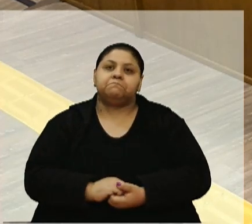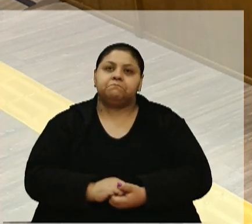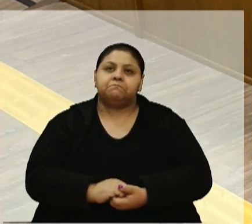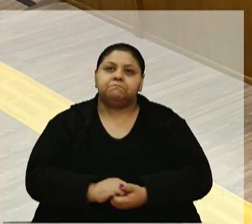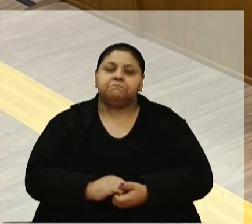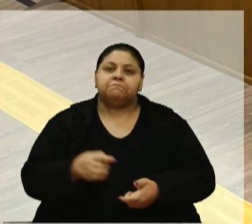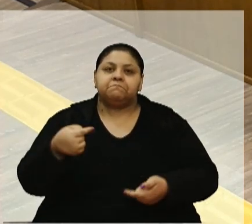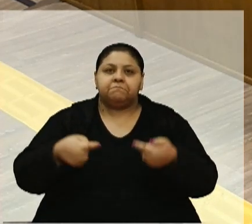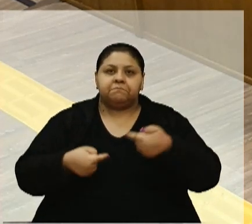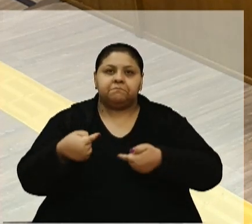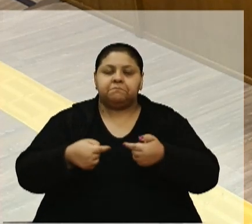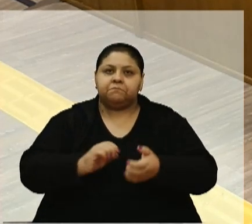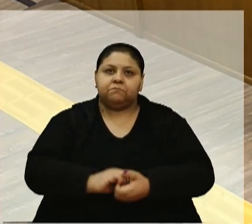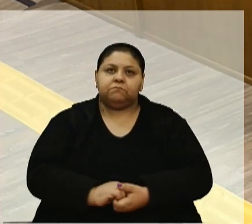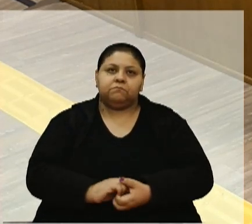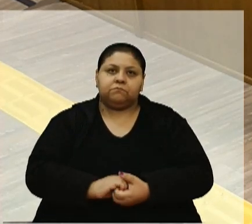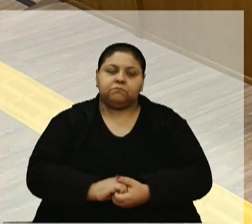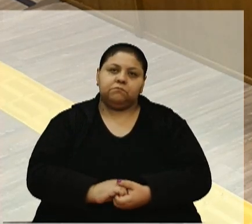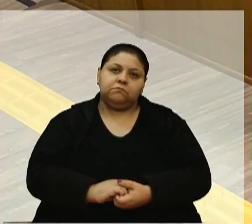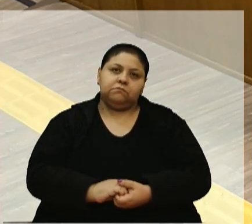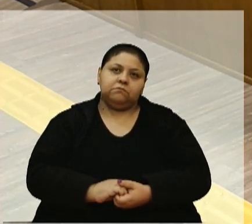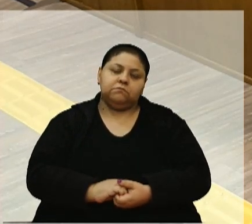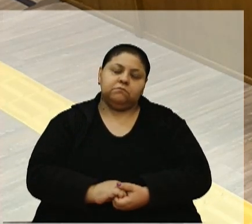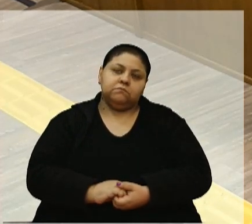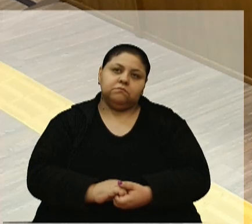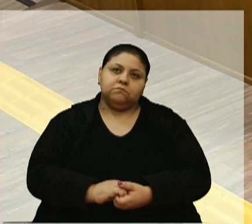Em discussão?